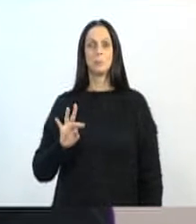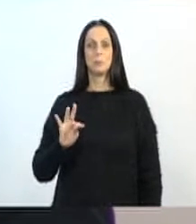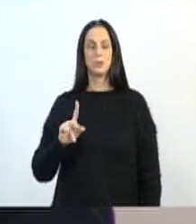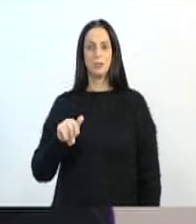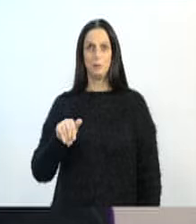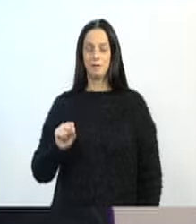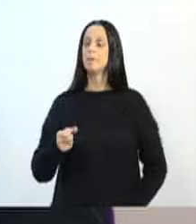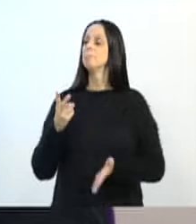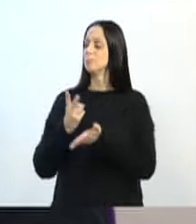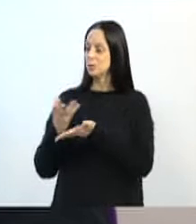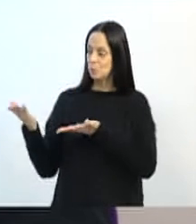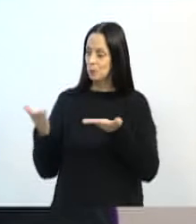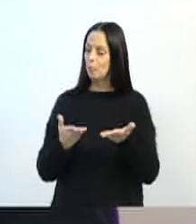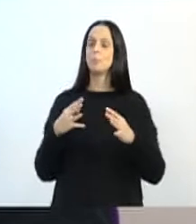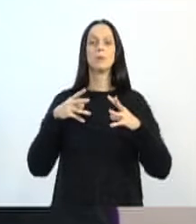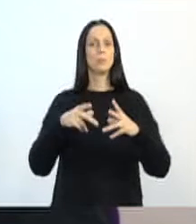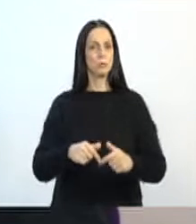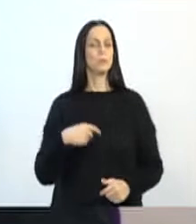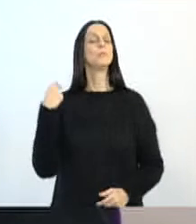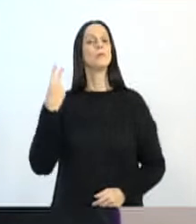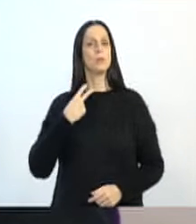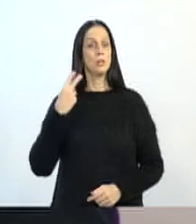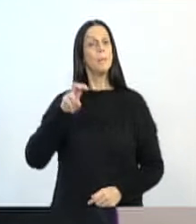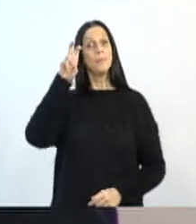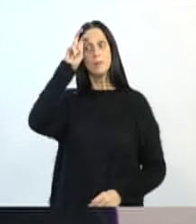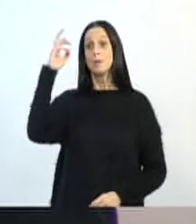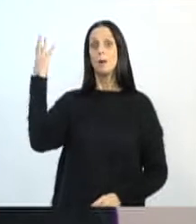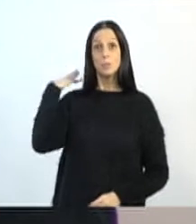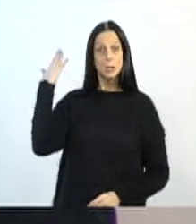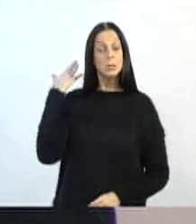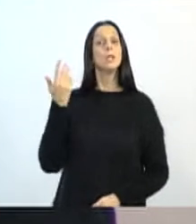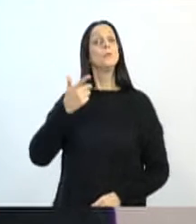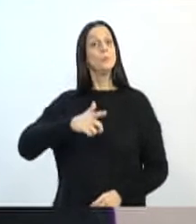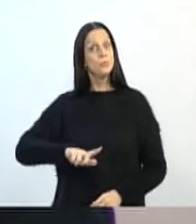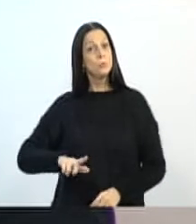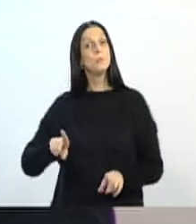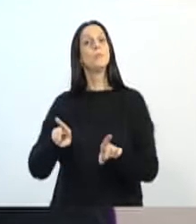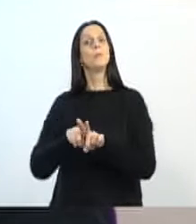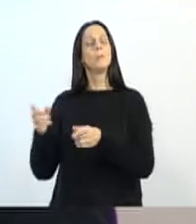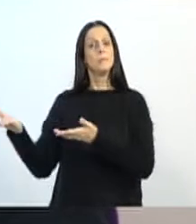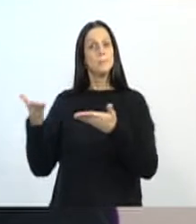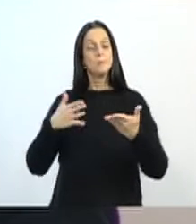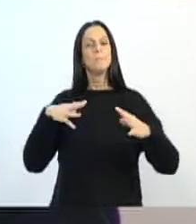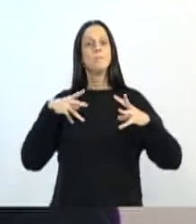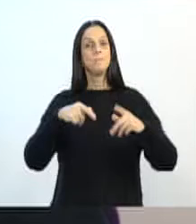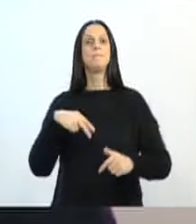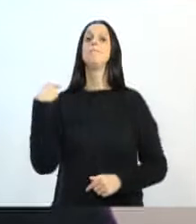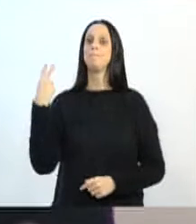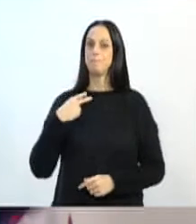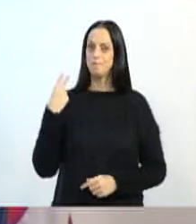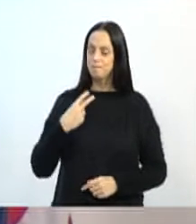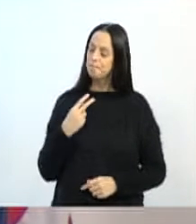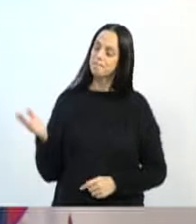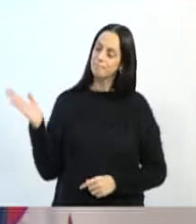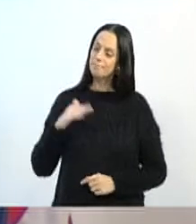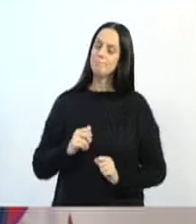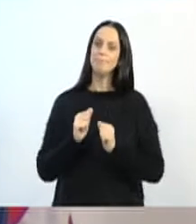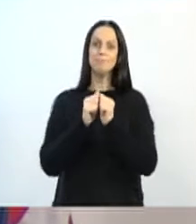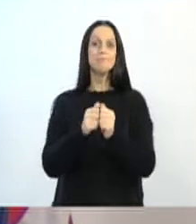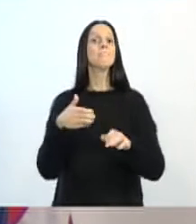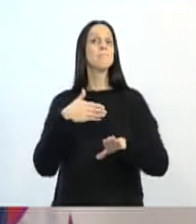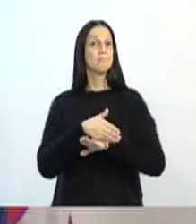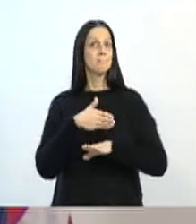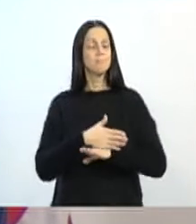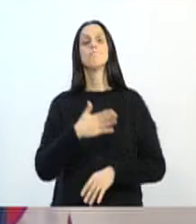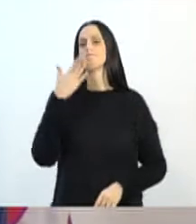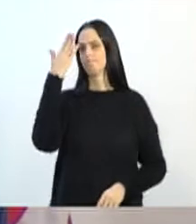Na sessão de quinta-feira passada, eu convidei todos os vereadores aqui nessa plenária, convidei vocês a participar. E a gente sabe